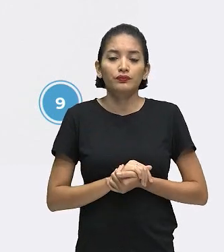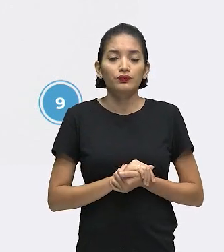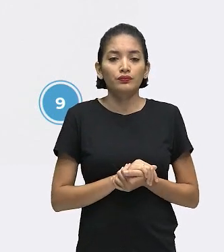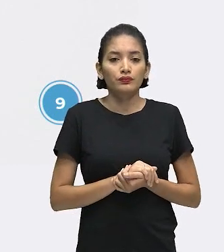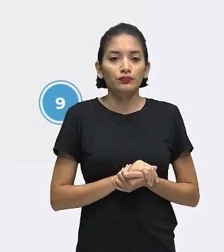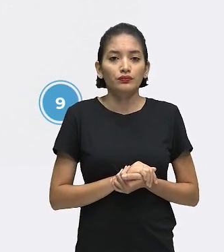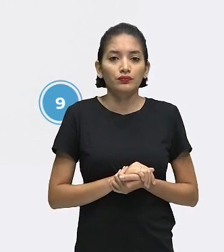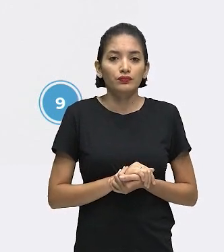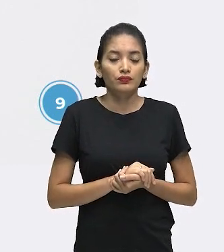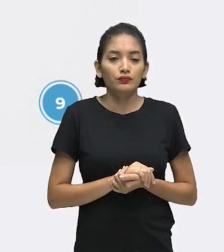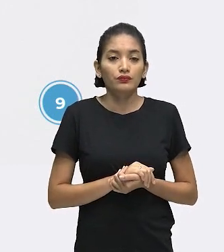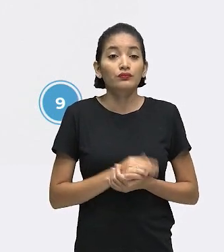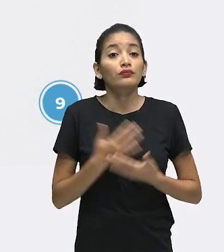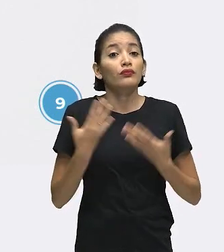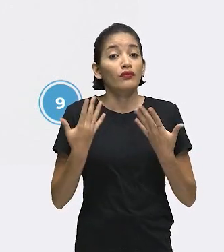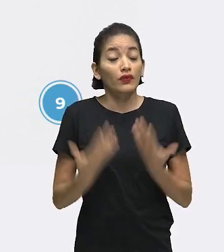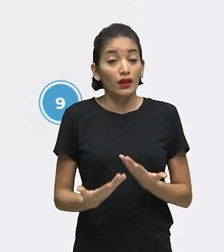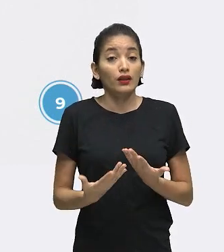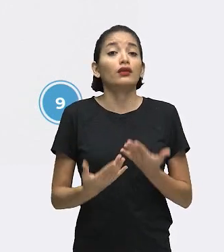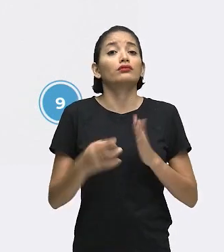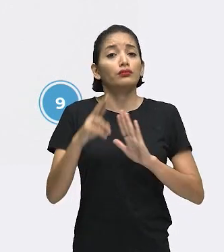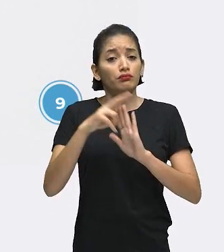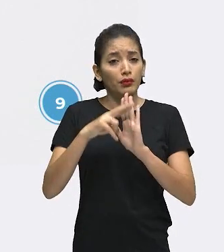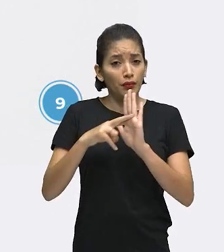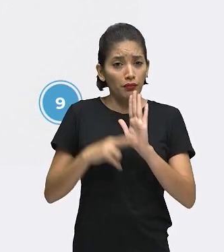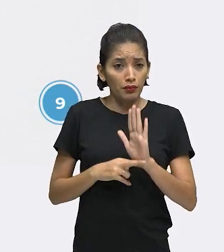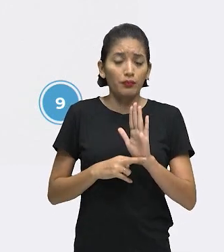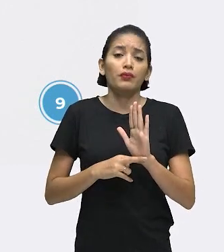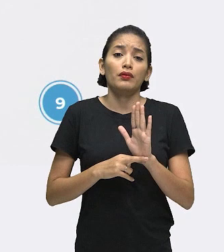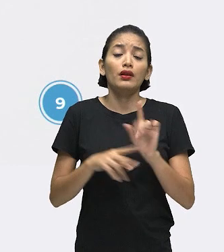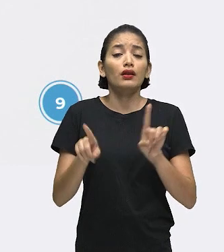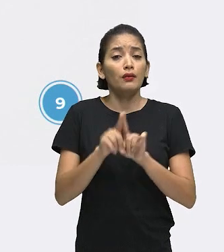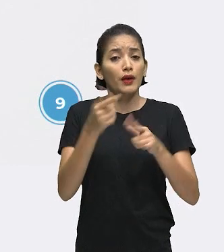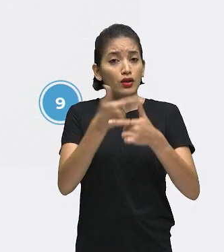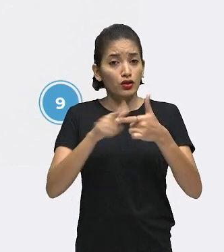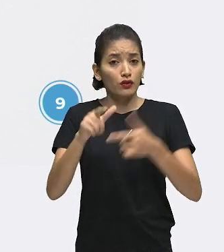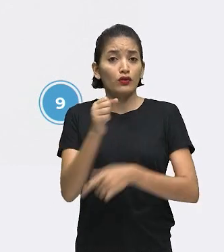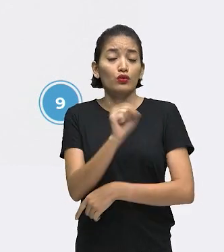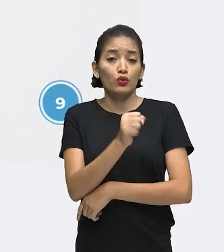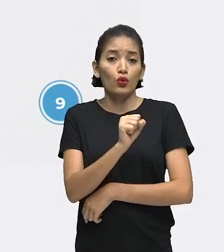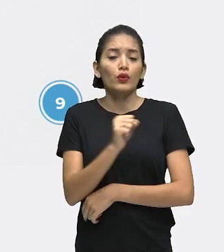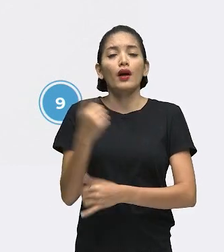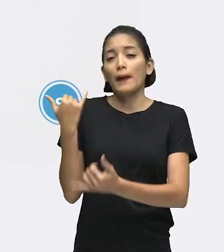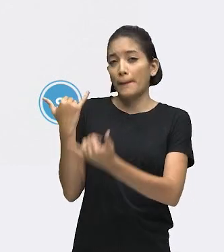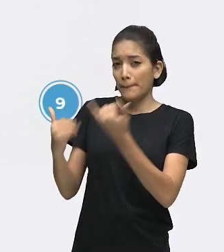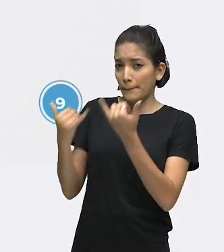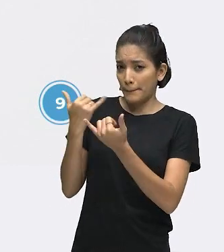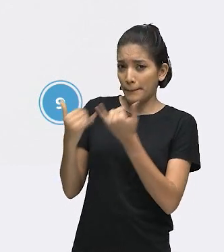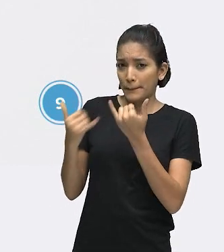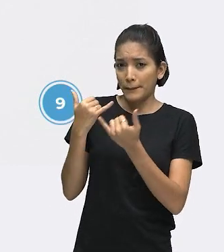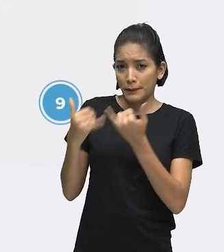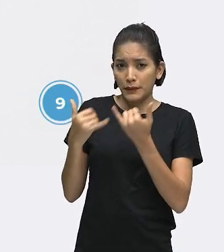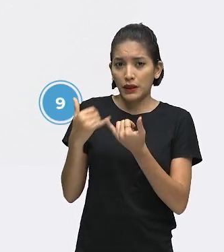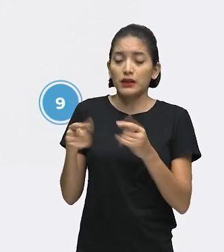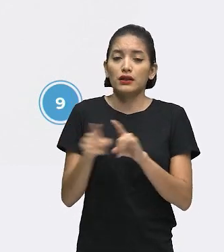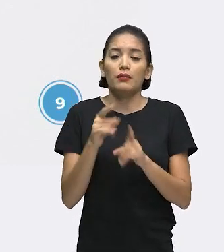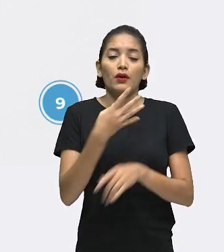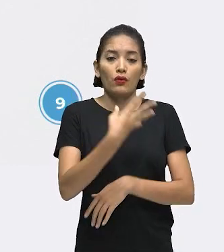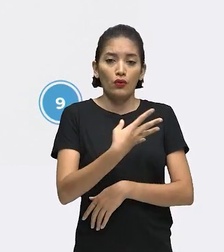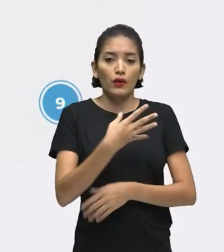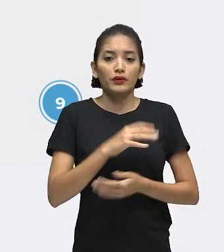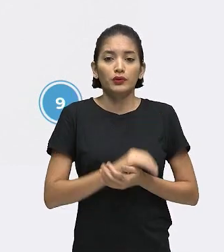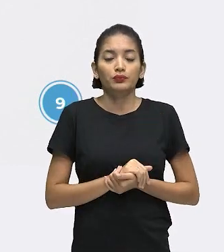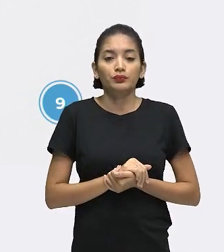Como eu falei, o critério para dividir por 8 é bem parecido com o critério para ser divisível por 4.